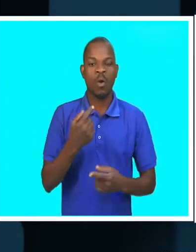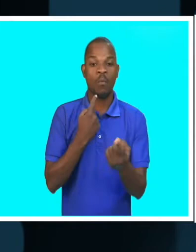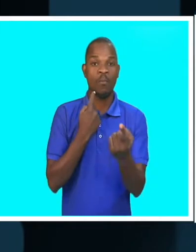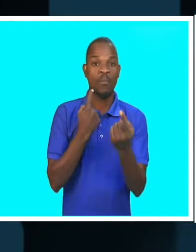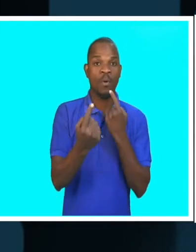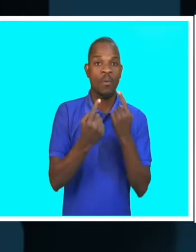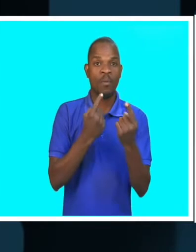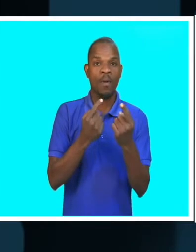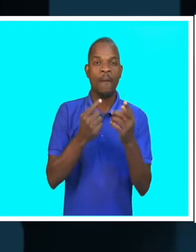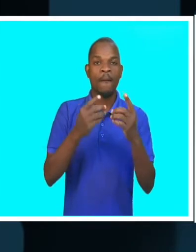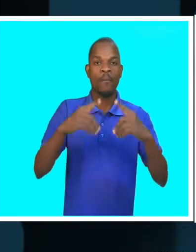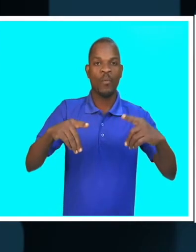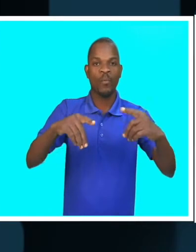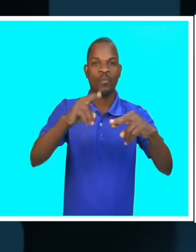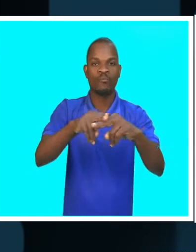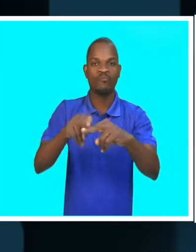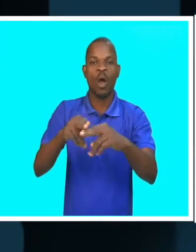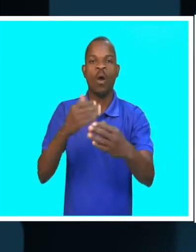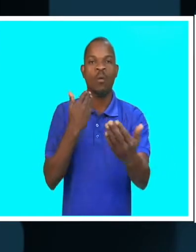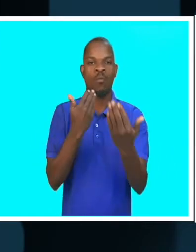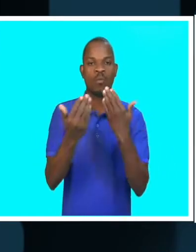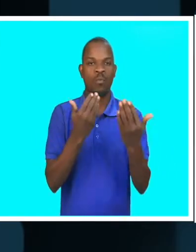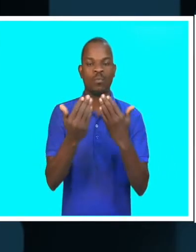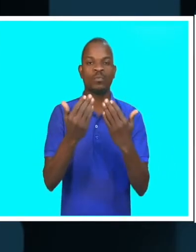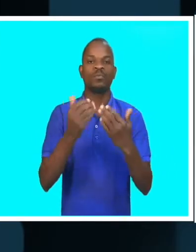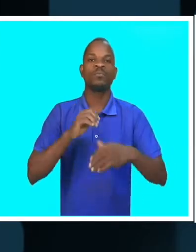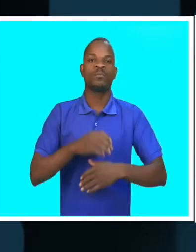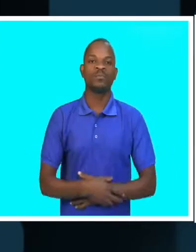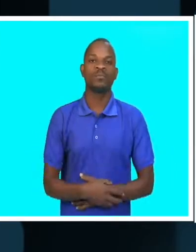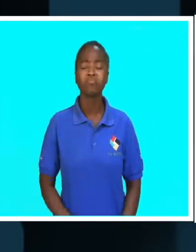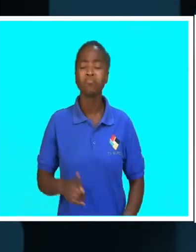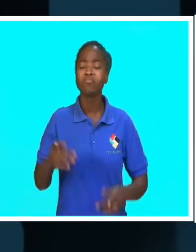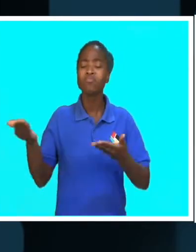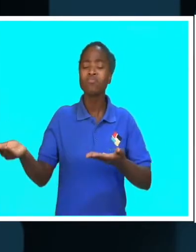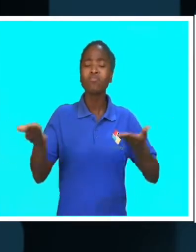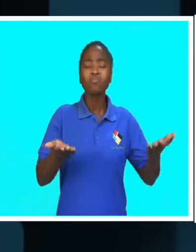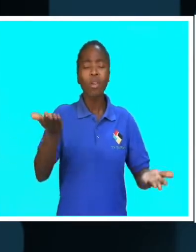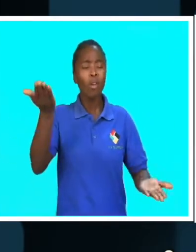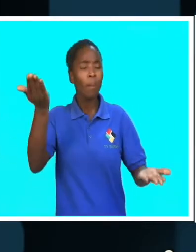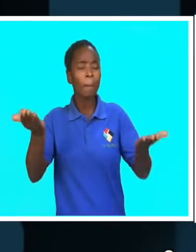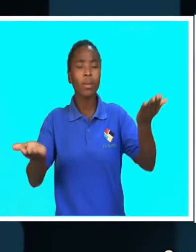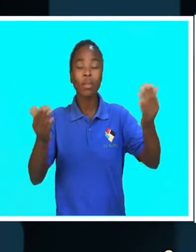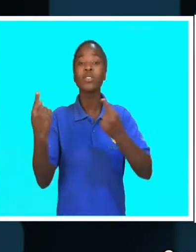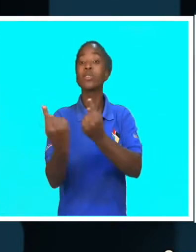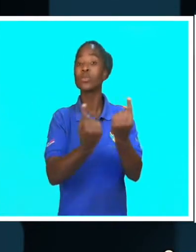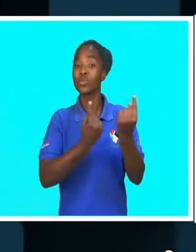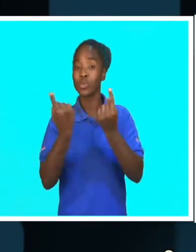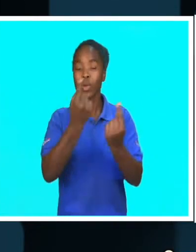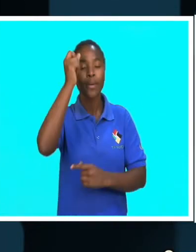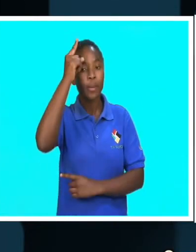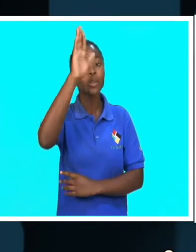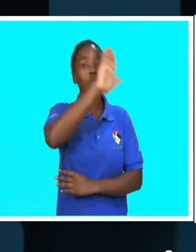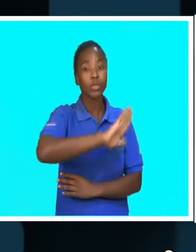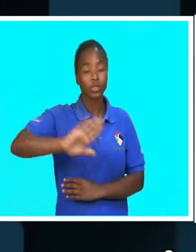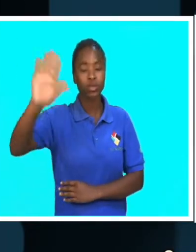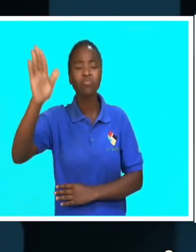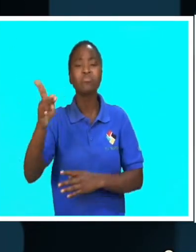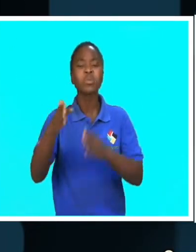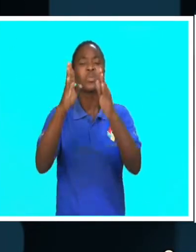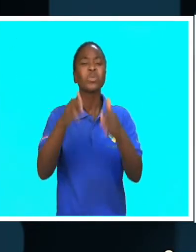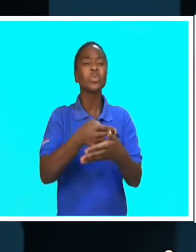sempre criamos um debate com o público, interagimos muito com o público. Convidado a analisar a atual